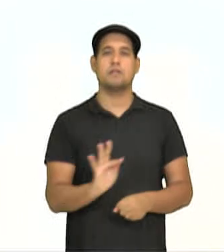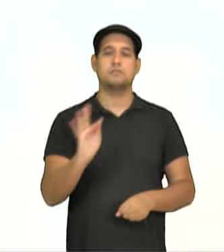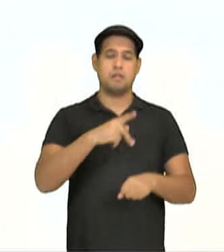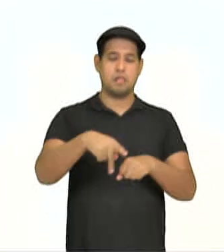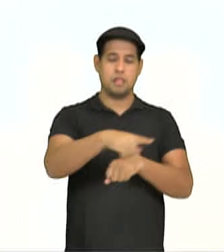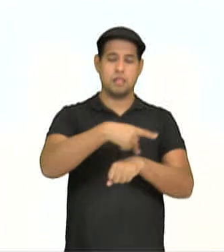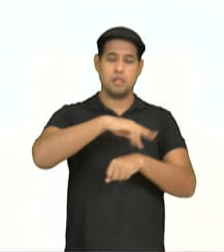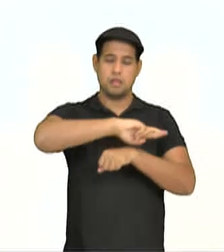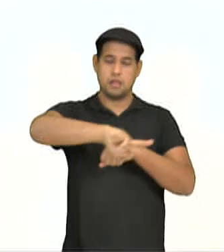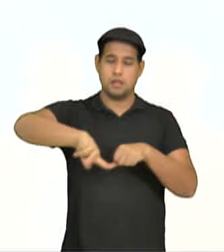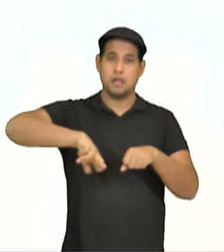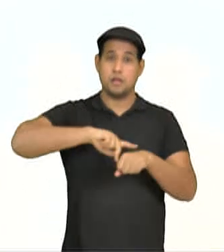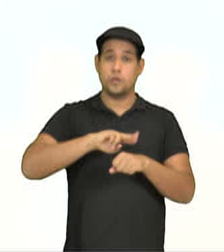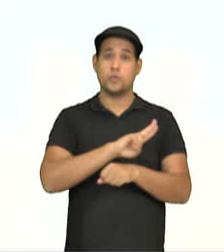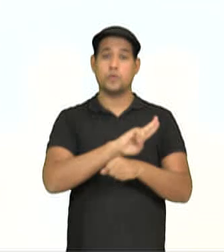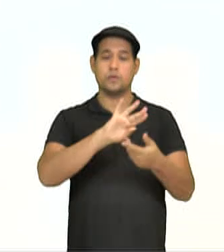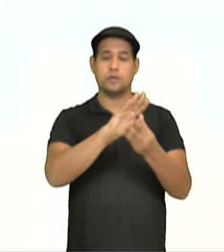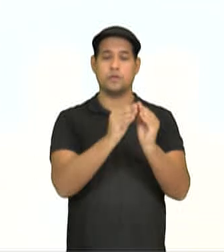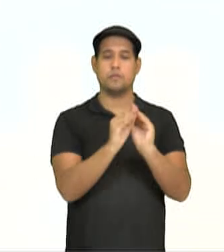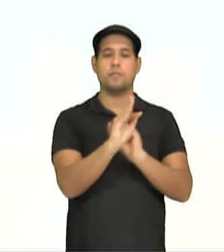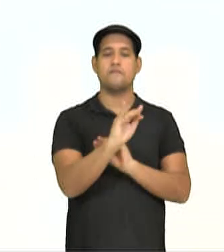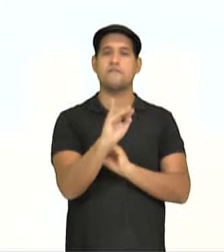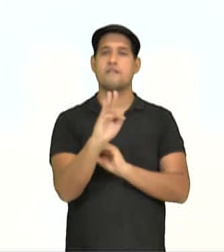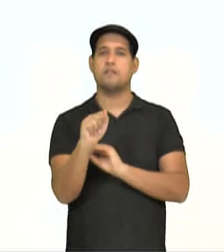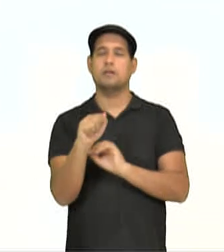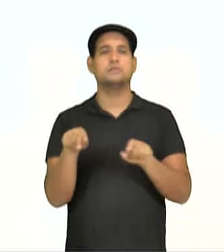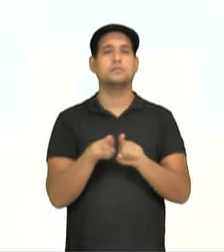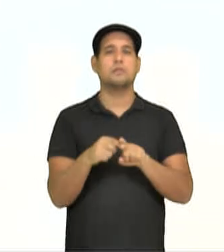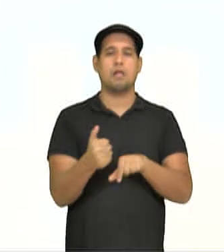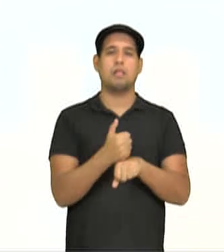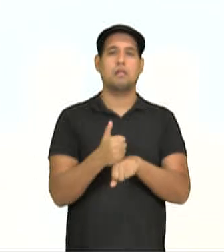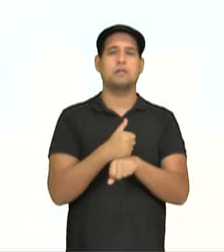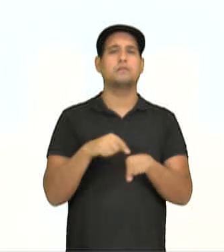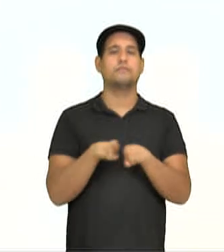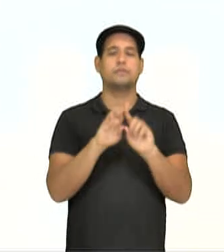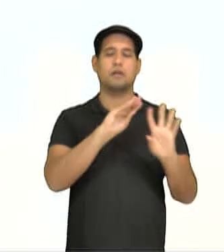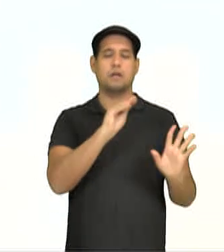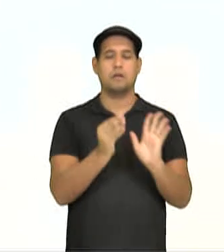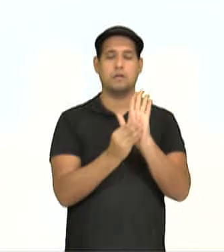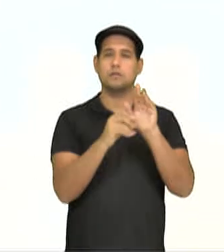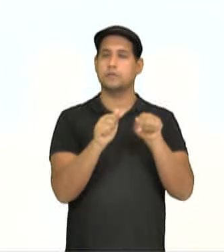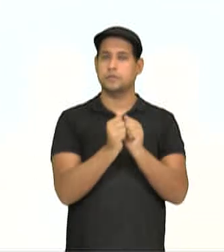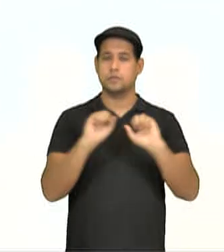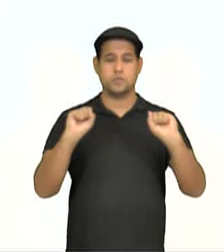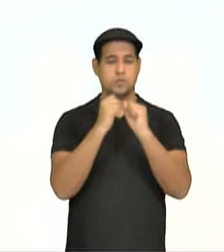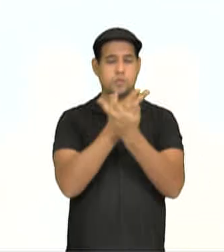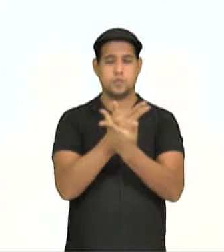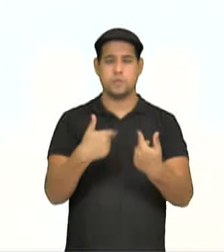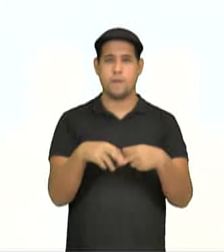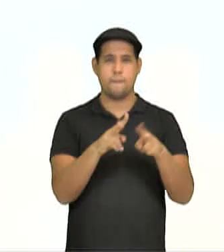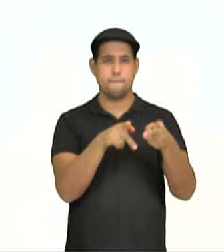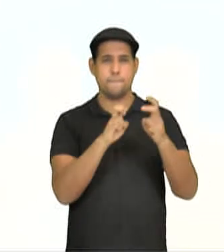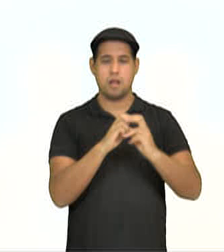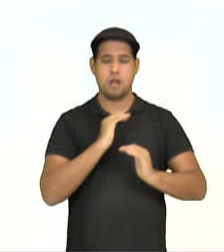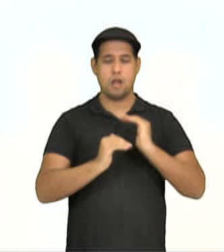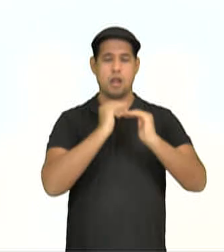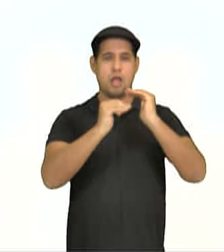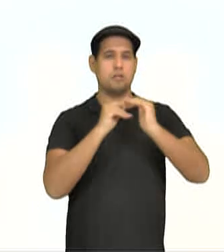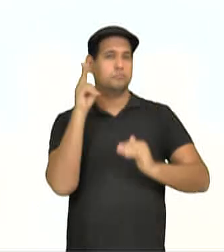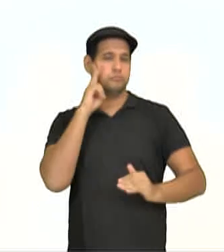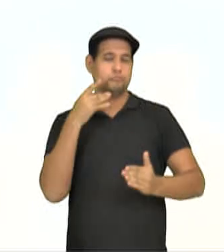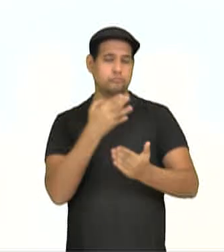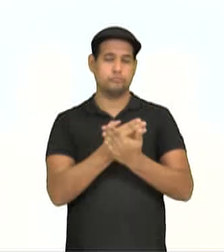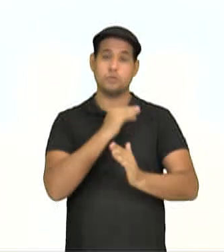de Futebol, né, que é a FIFA. Profissionalismo foi sendo incorporado ao esporte. Então, vocês estão vendo como esse processo histórico ele